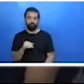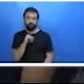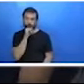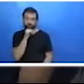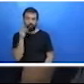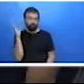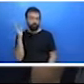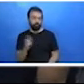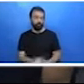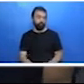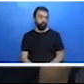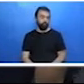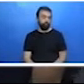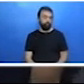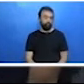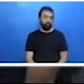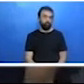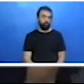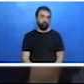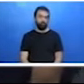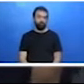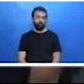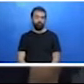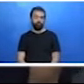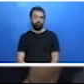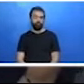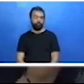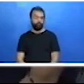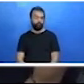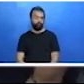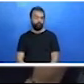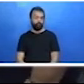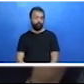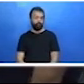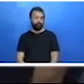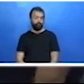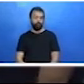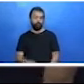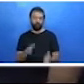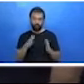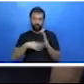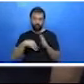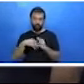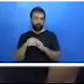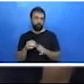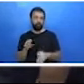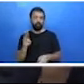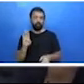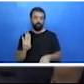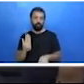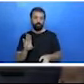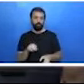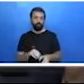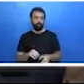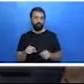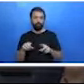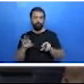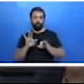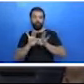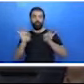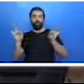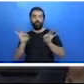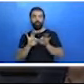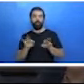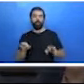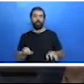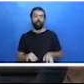nhou, pel, ven e são. Então, pintadinhos. B, os versos têm o mesmo número